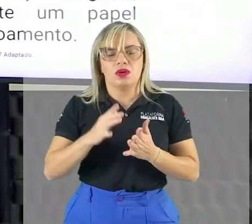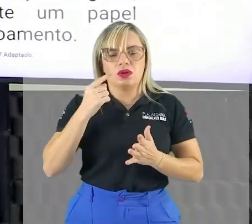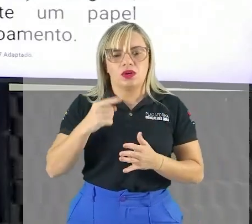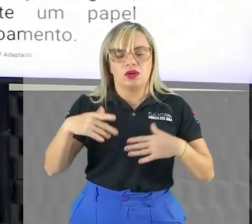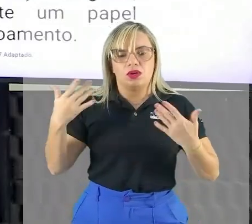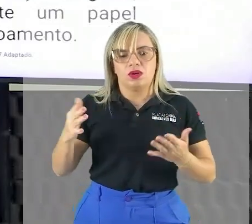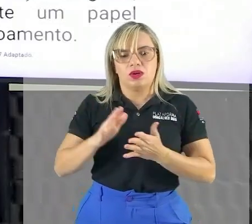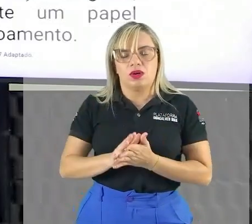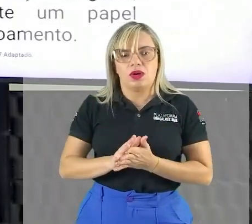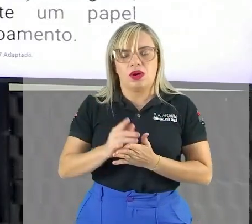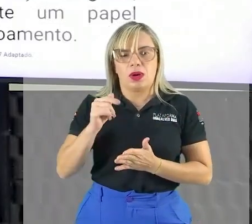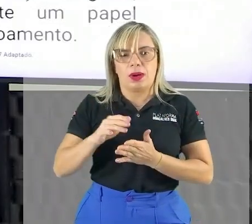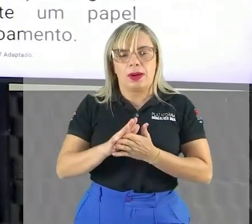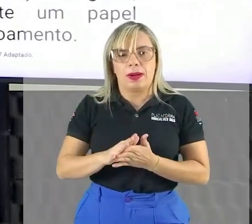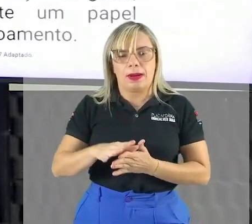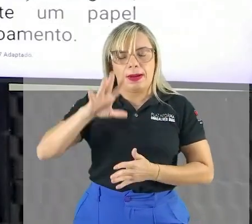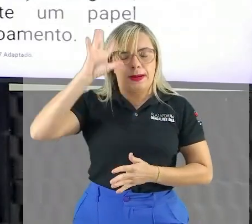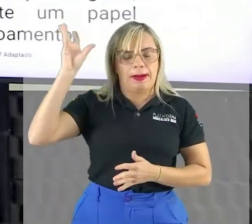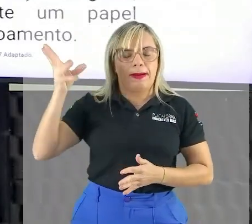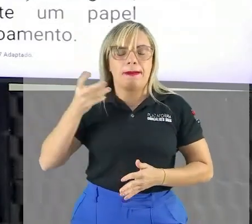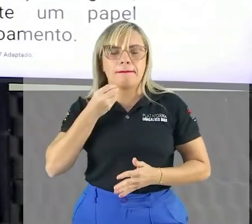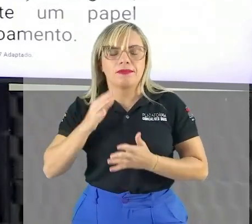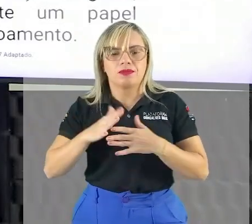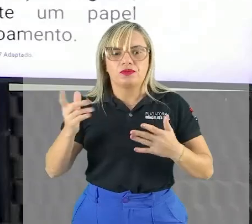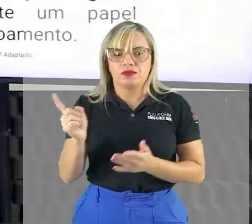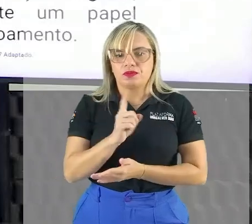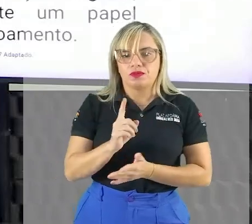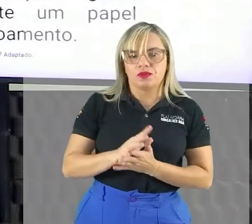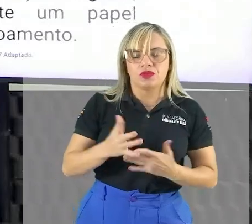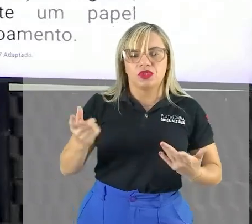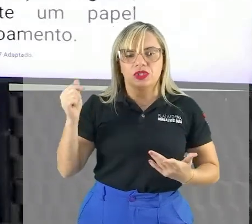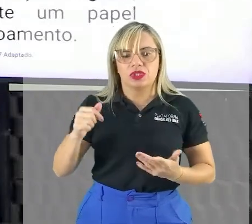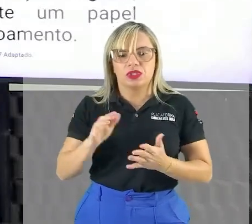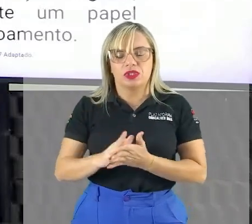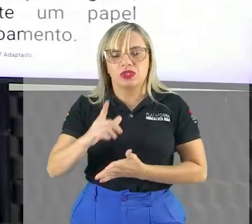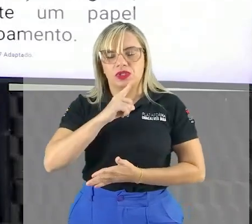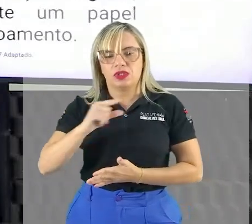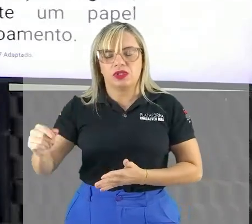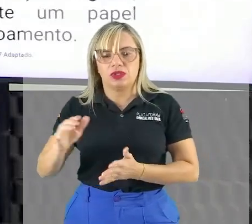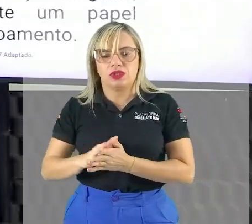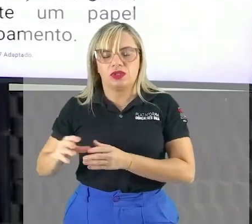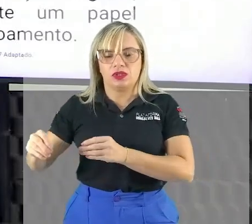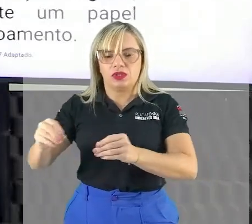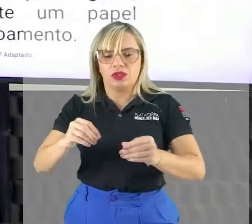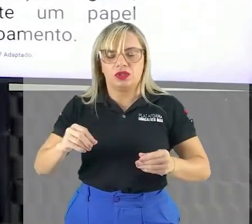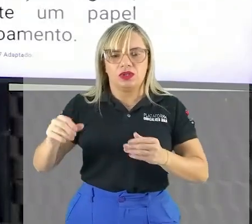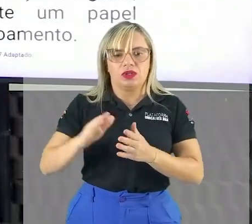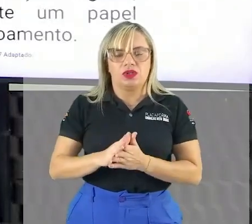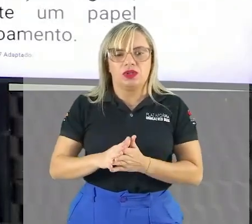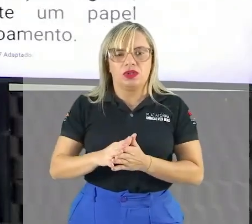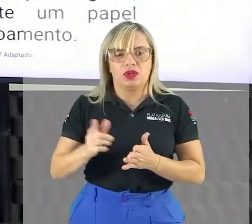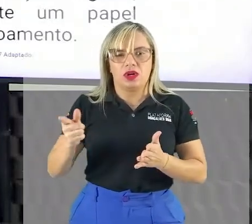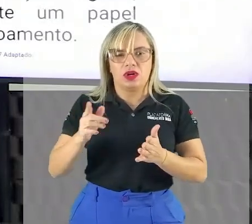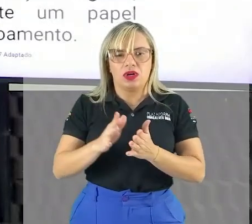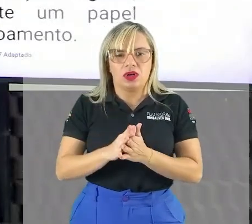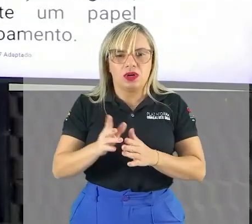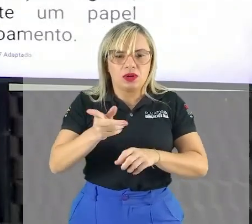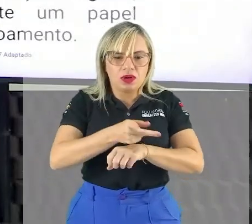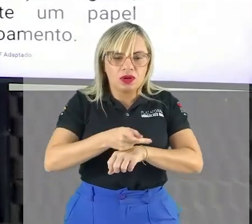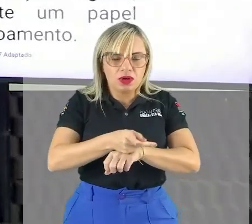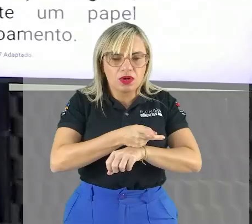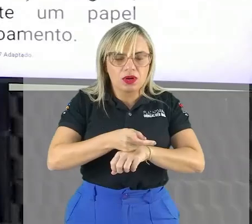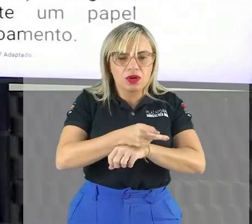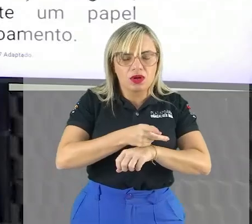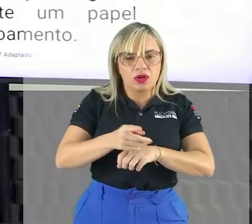verdade são povos, né, que de fato saíram daquele espaço territorial e foram em busca de novas terras, e isso dá